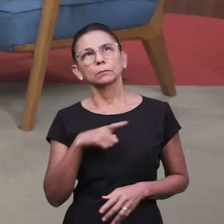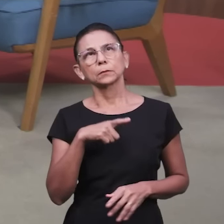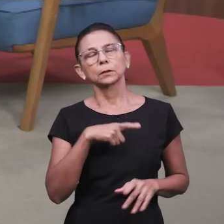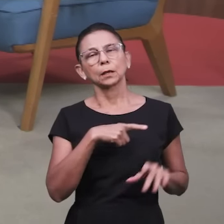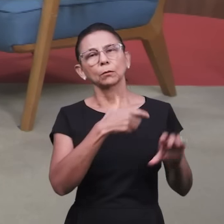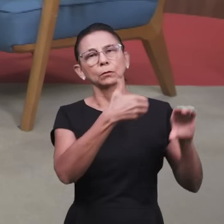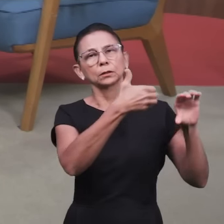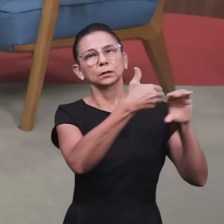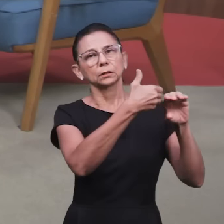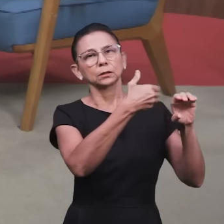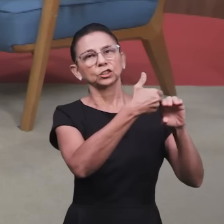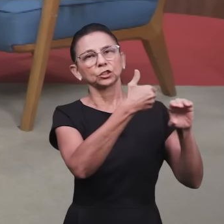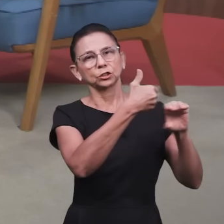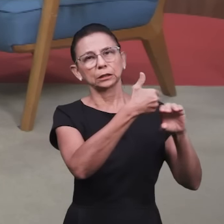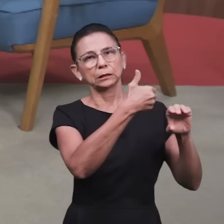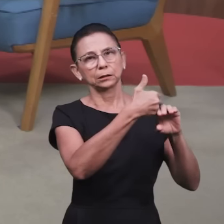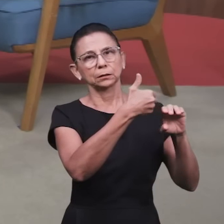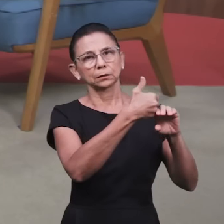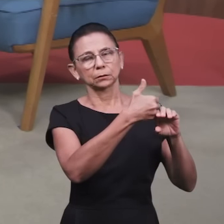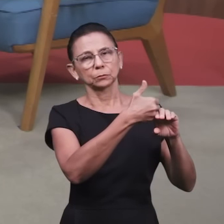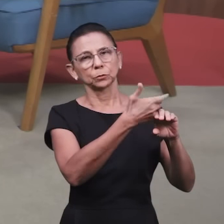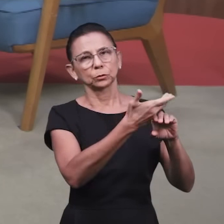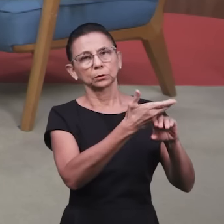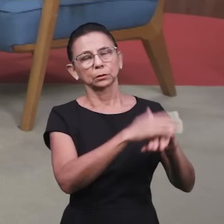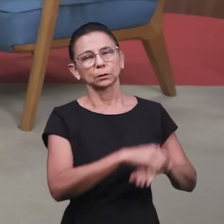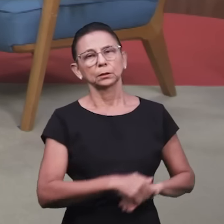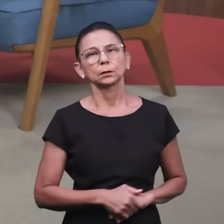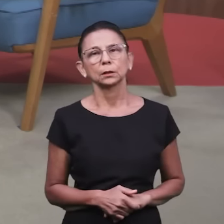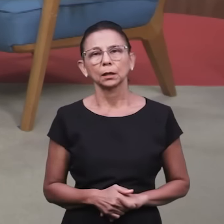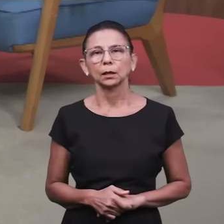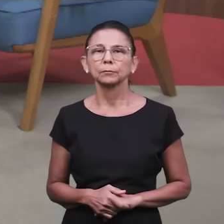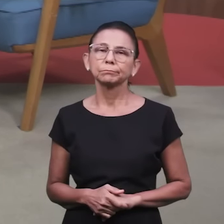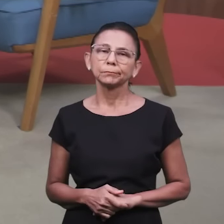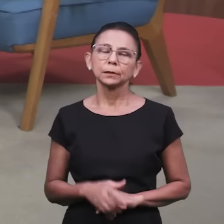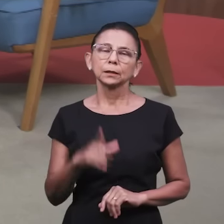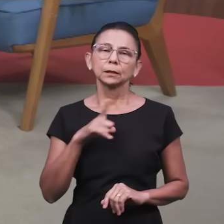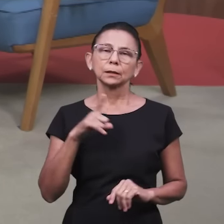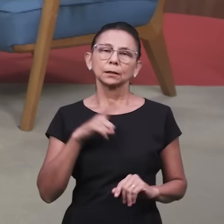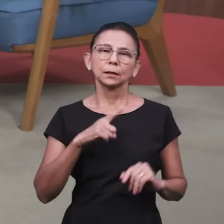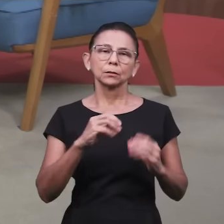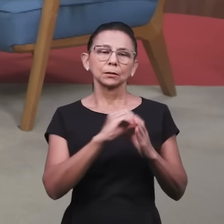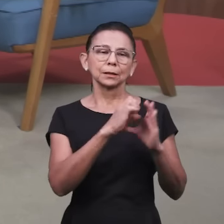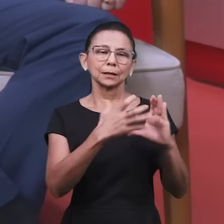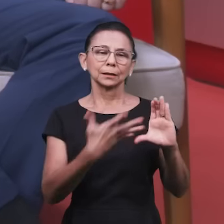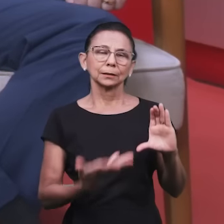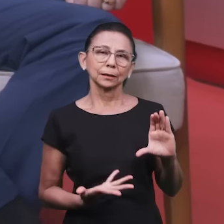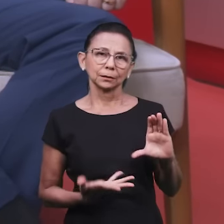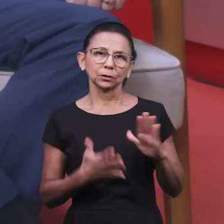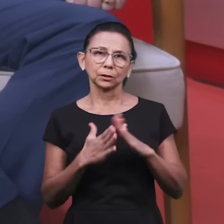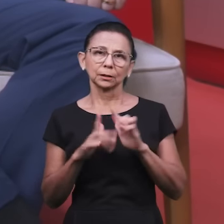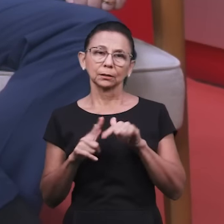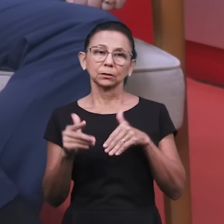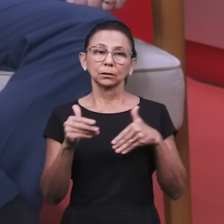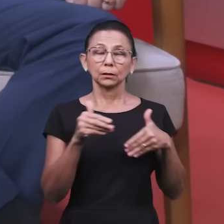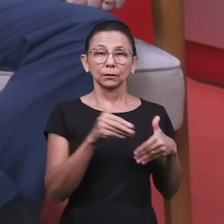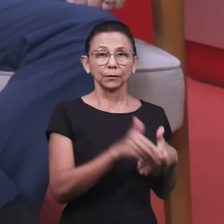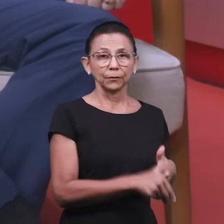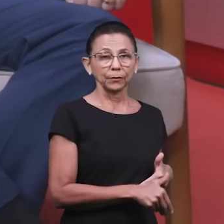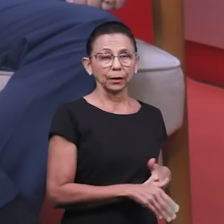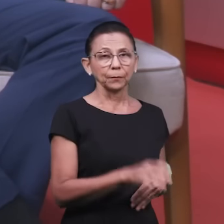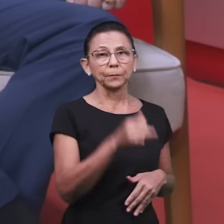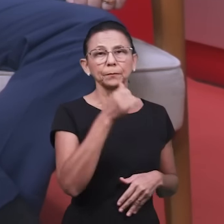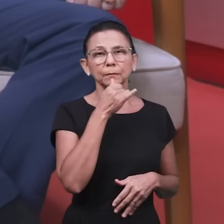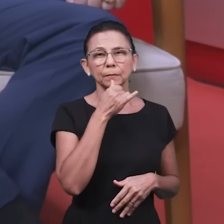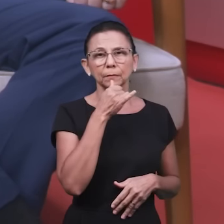vamos dizer assim, é característico da igreja infiel. Vou dar um exemplo, dentro que você falou